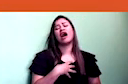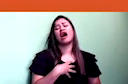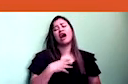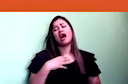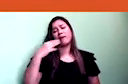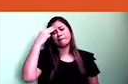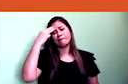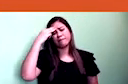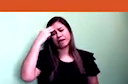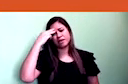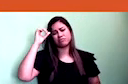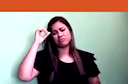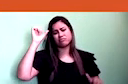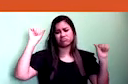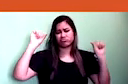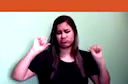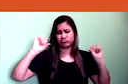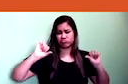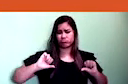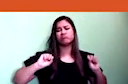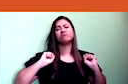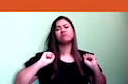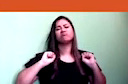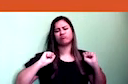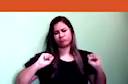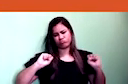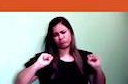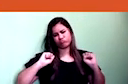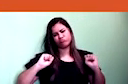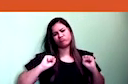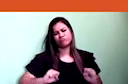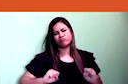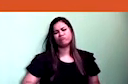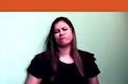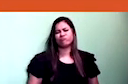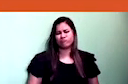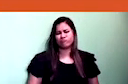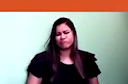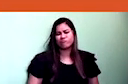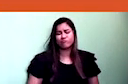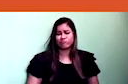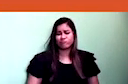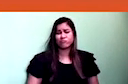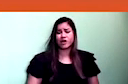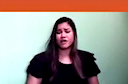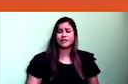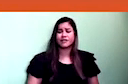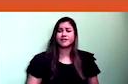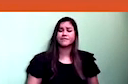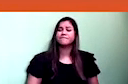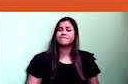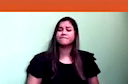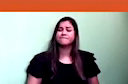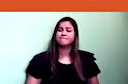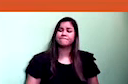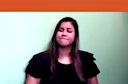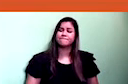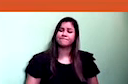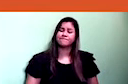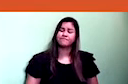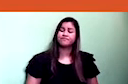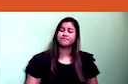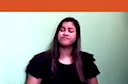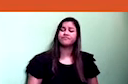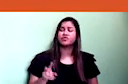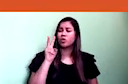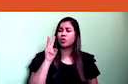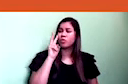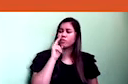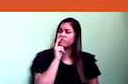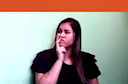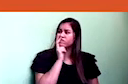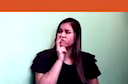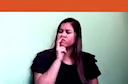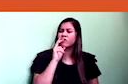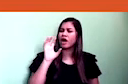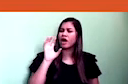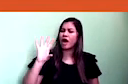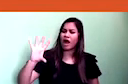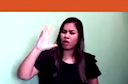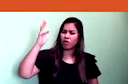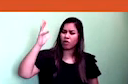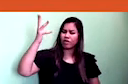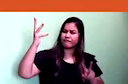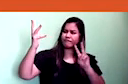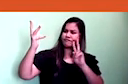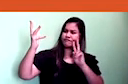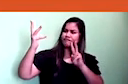mente a reagir de forma diferente às mesmas circunstâncias. Então, olhem, reavaliem se vocês, diante de